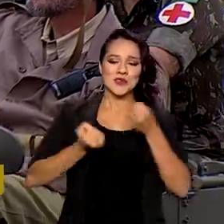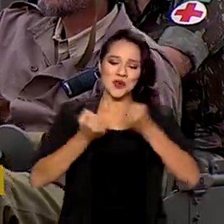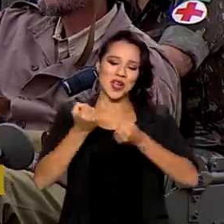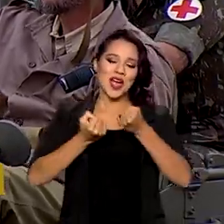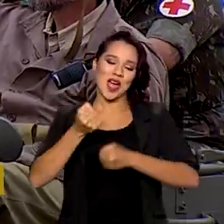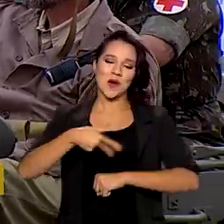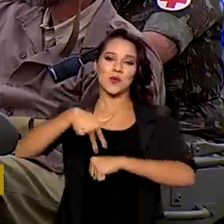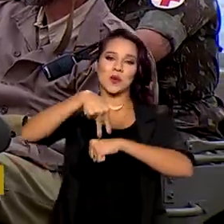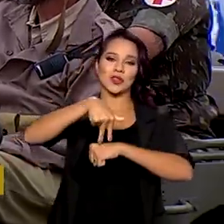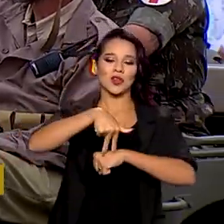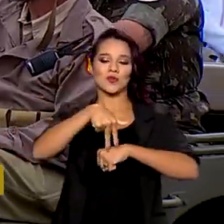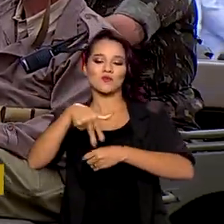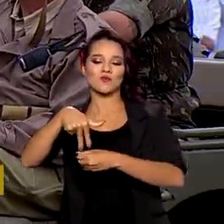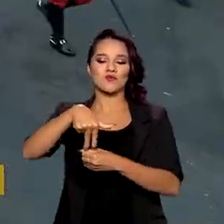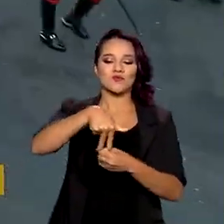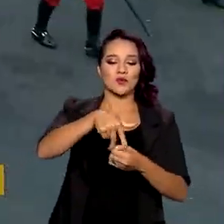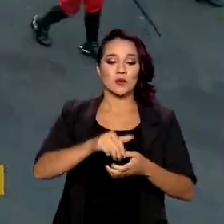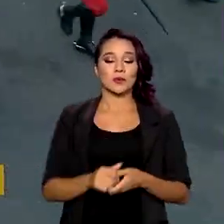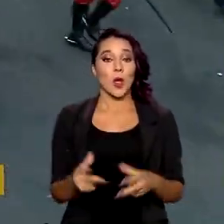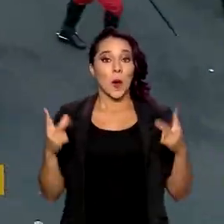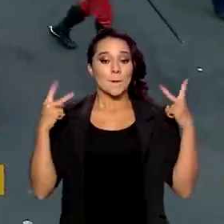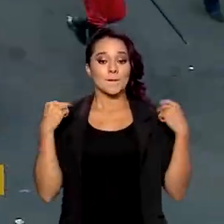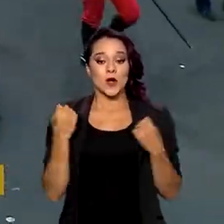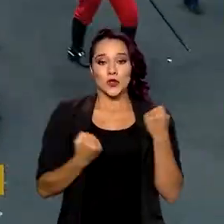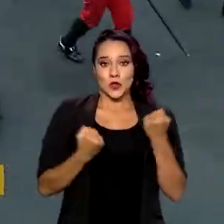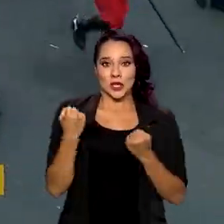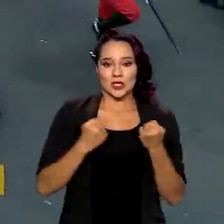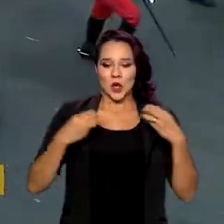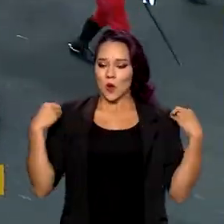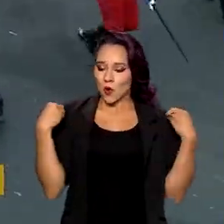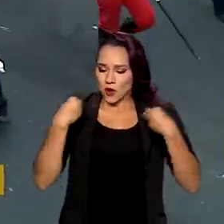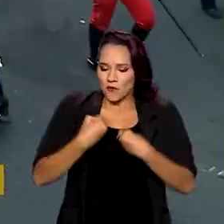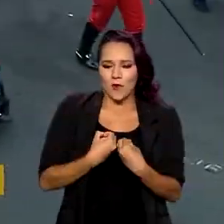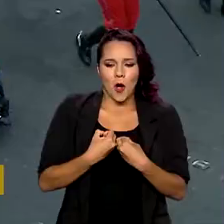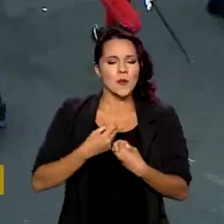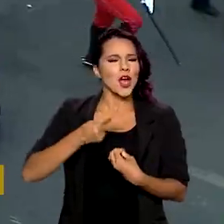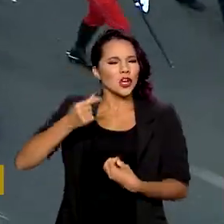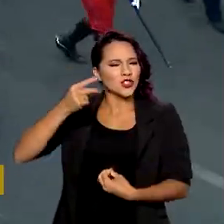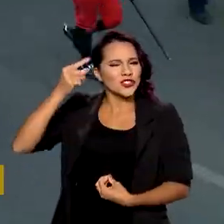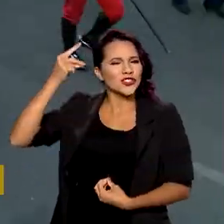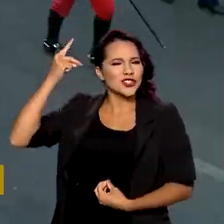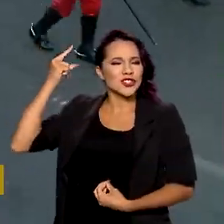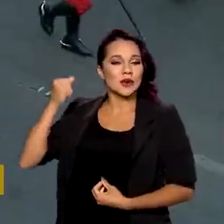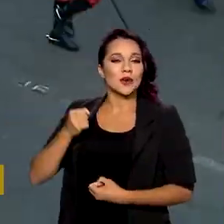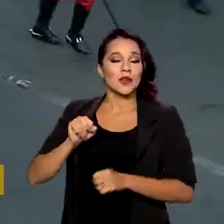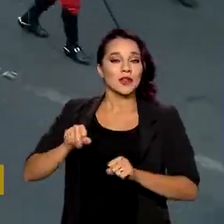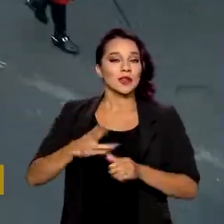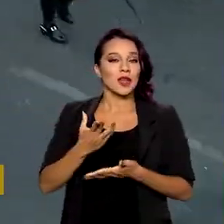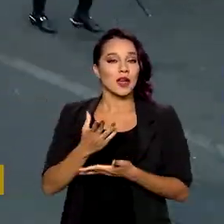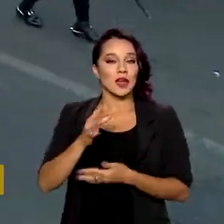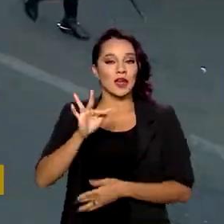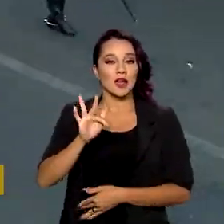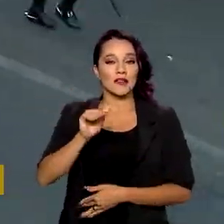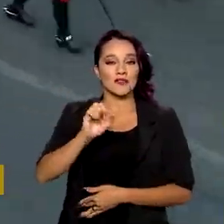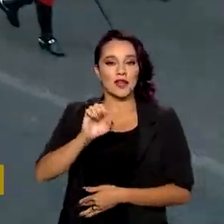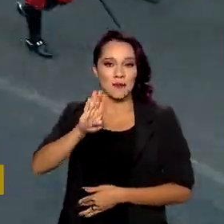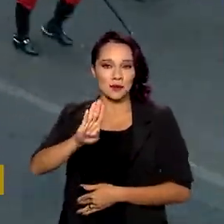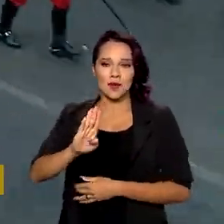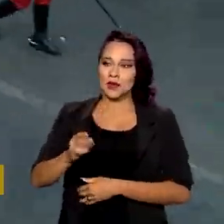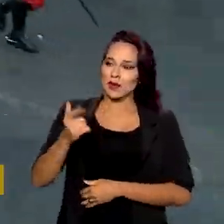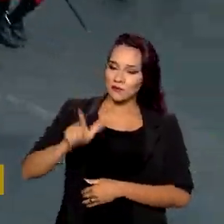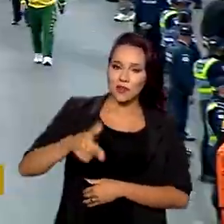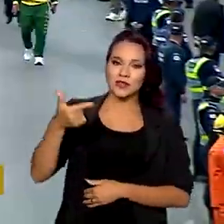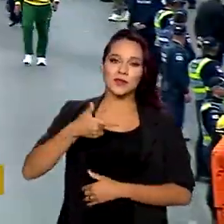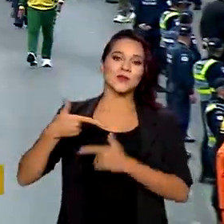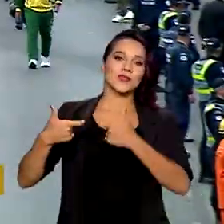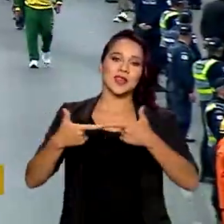históricas. Ali o motorista da viatura, com o uniforme histórico da FEB, da nossa Força Expedicionária Brasileira, que foi a Segunda Guerra,